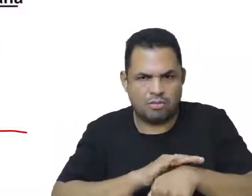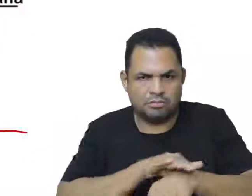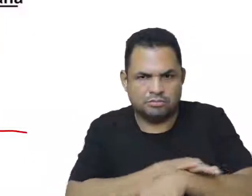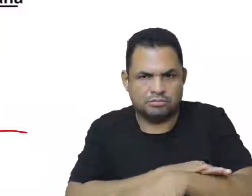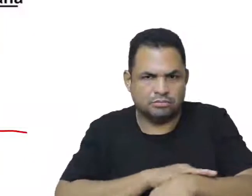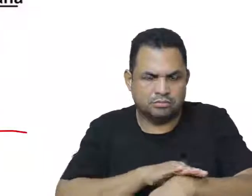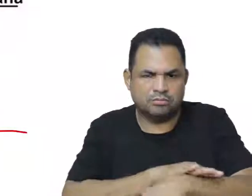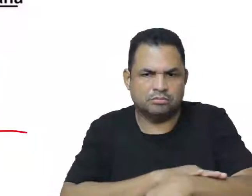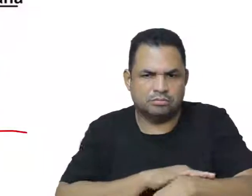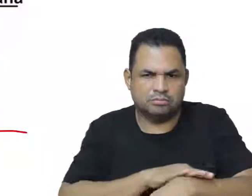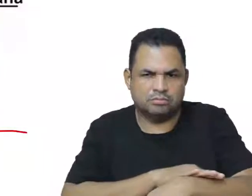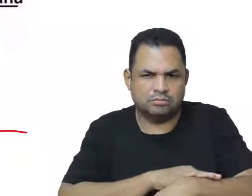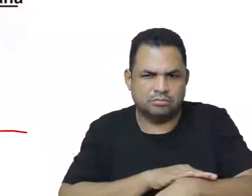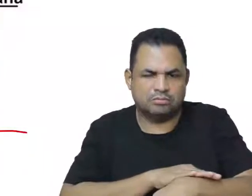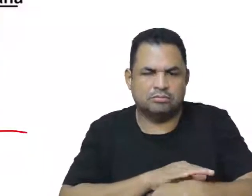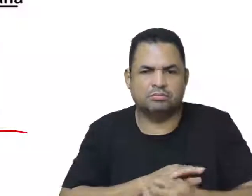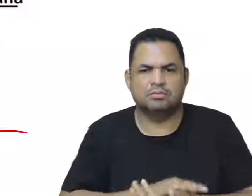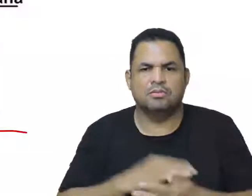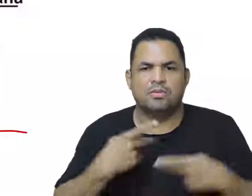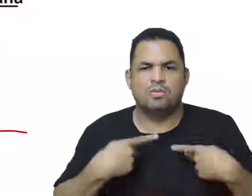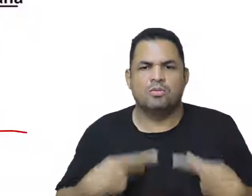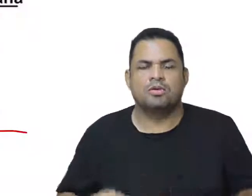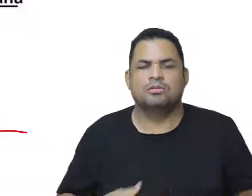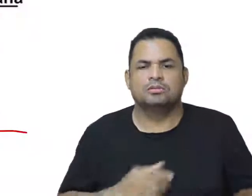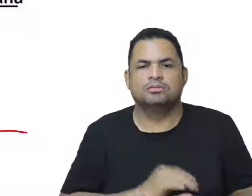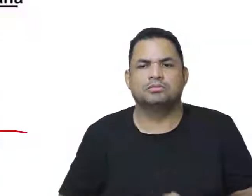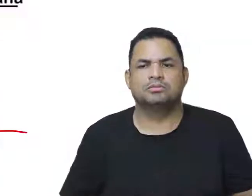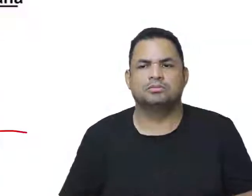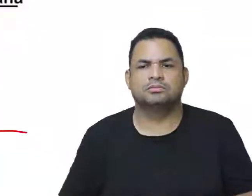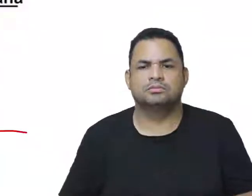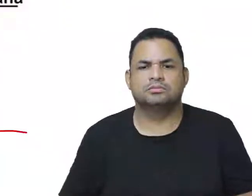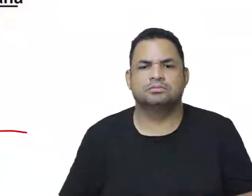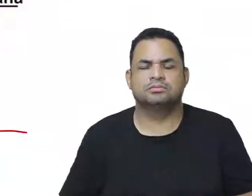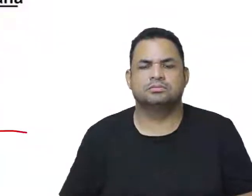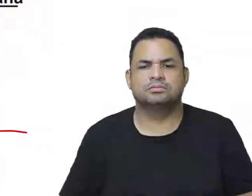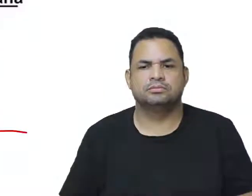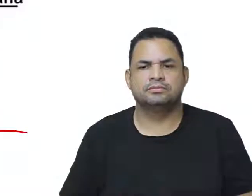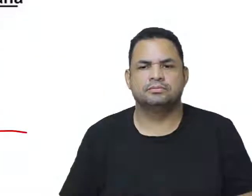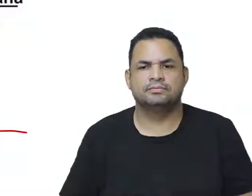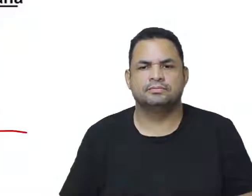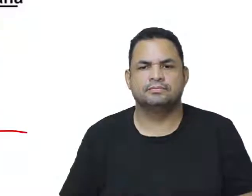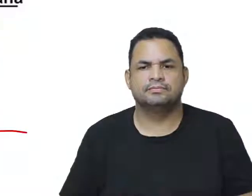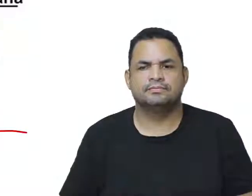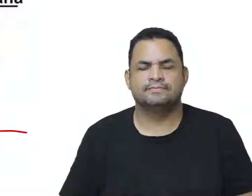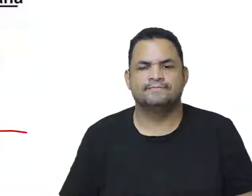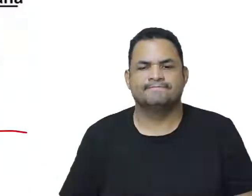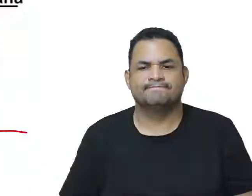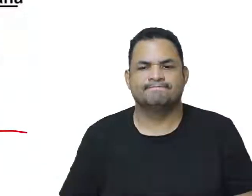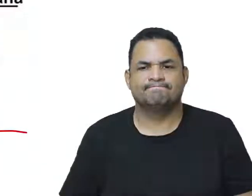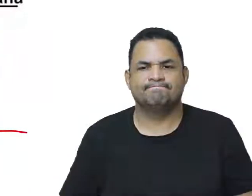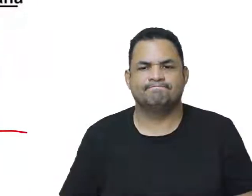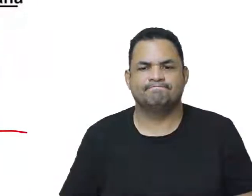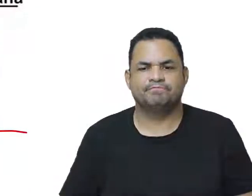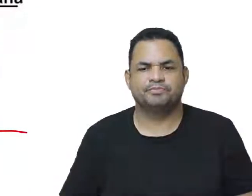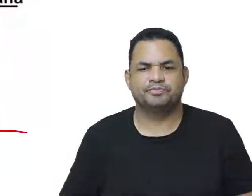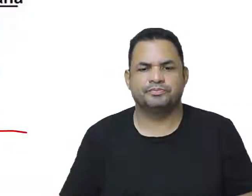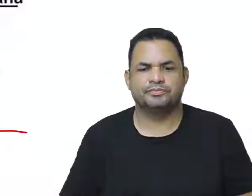superfície corporal, no caso, né? Tá bom? Joga na tela aí de novo. Então, repetindo aqui,